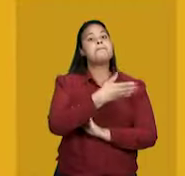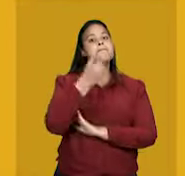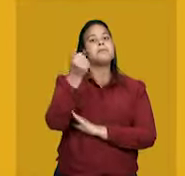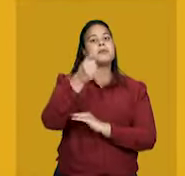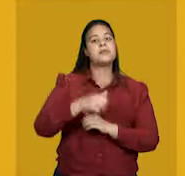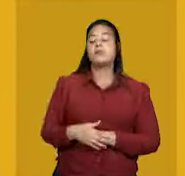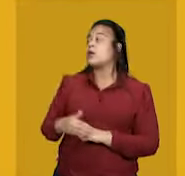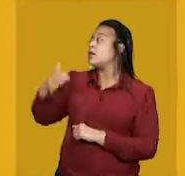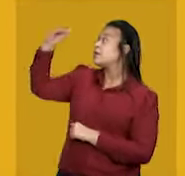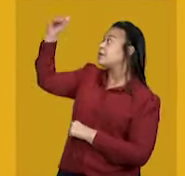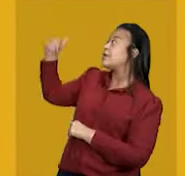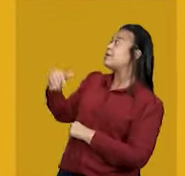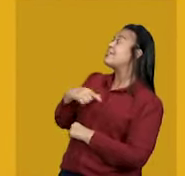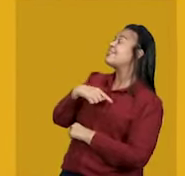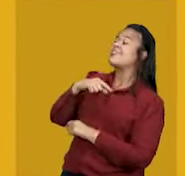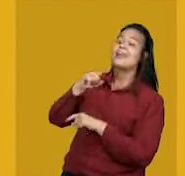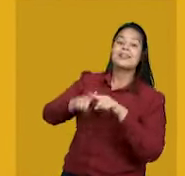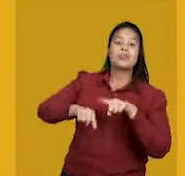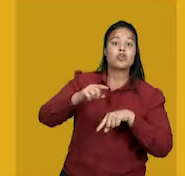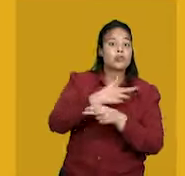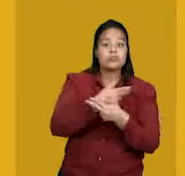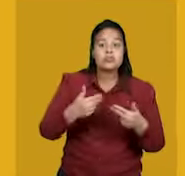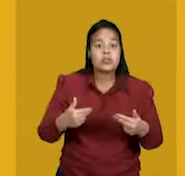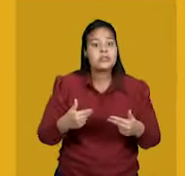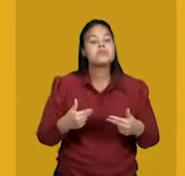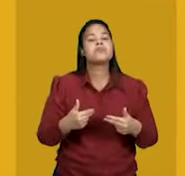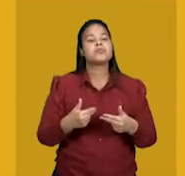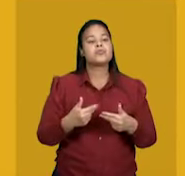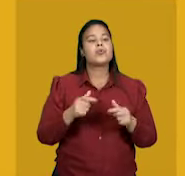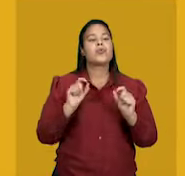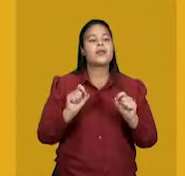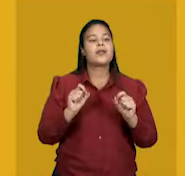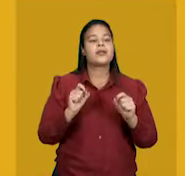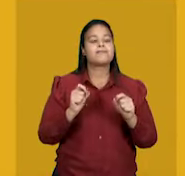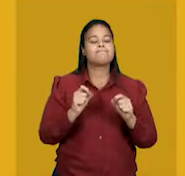nós temos, veja só, instrumentos óticos.